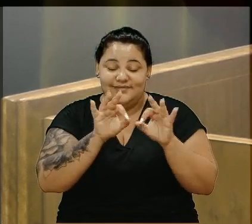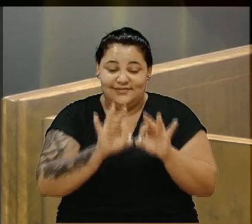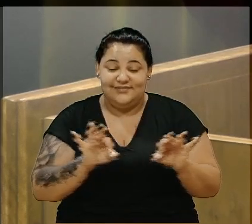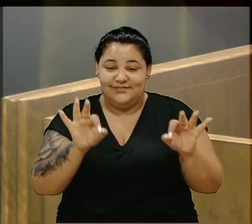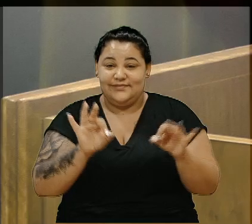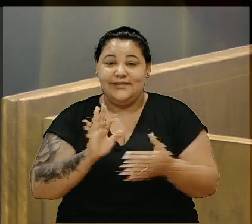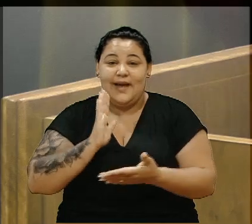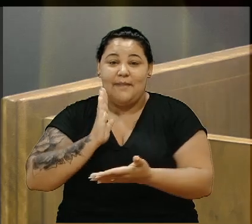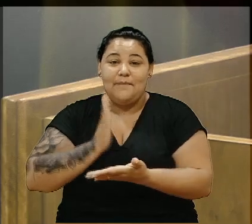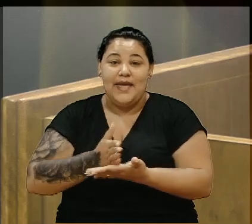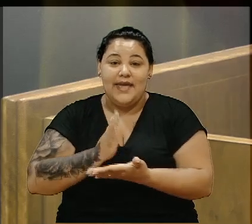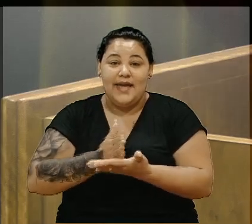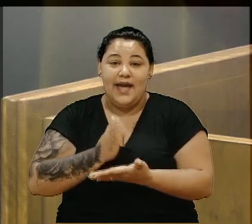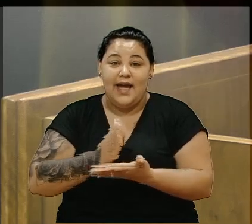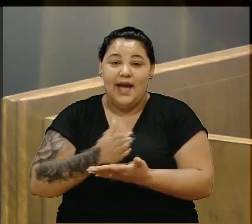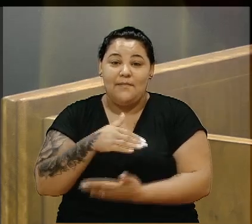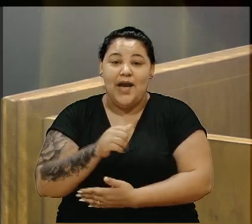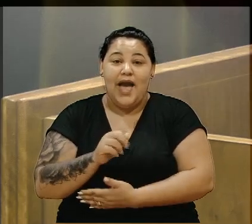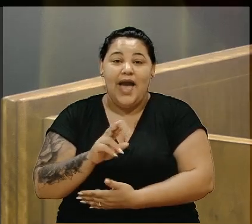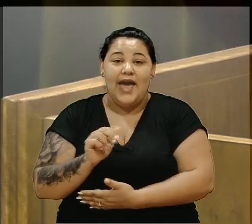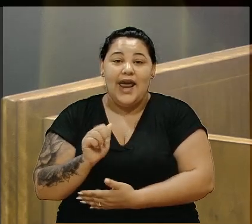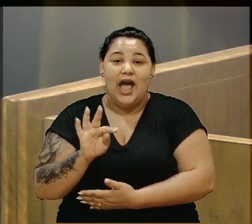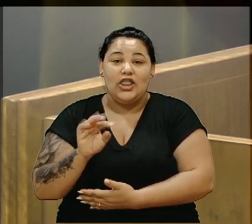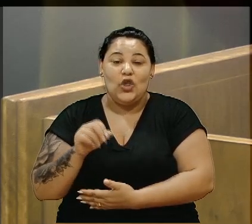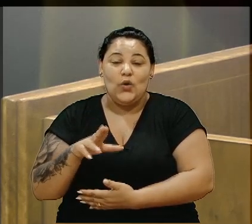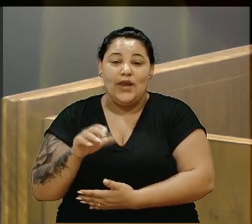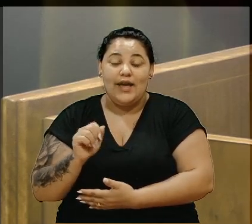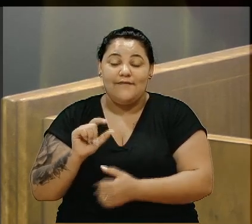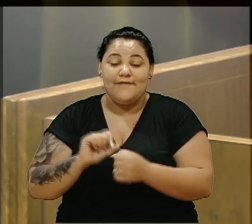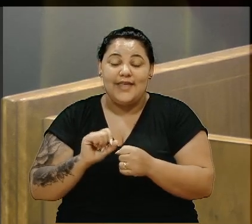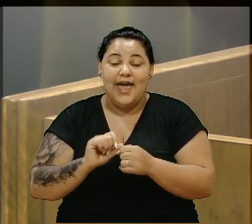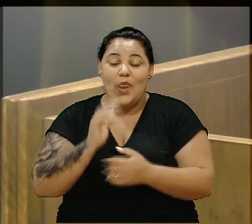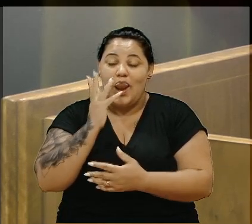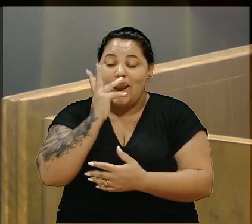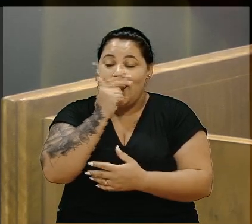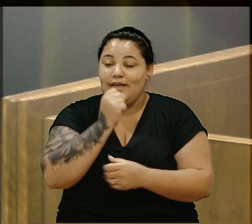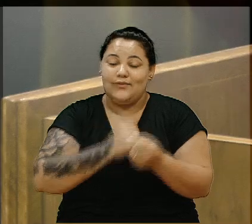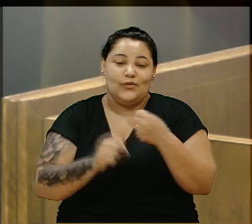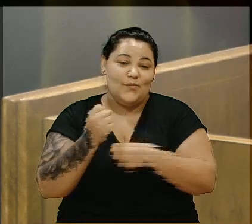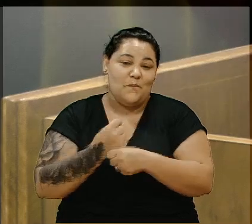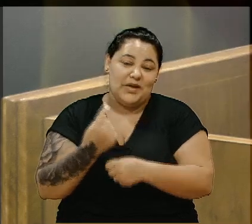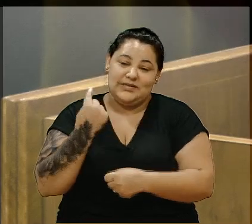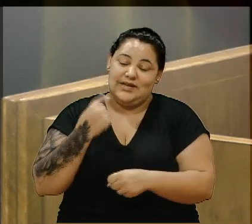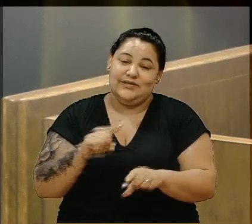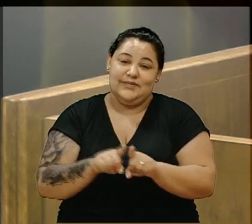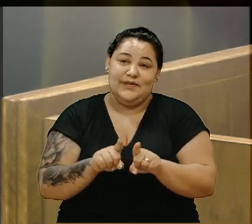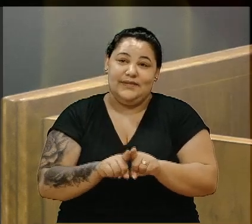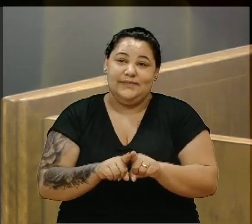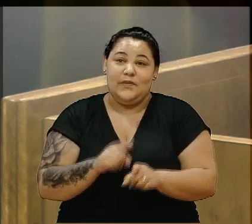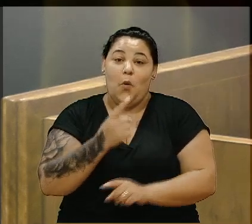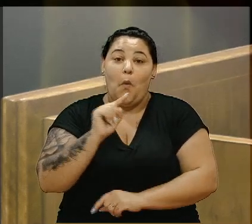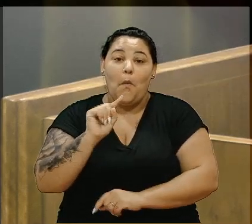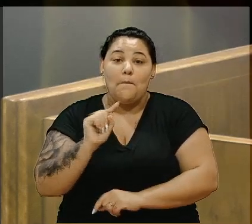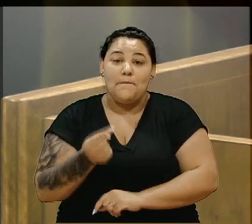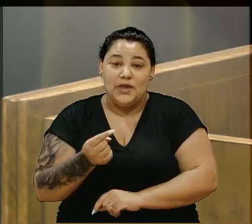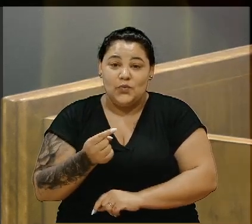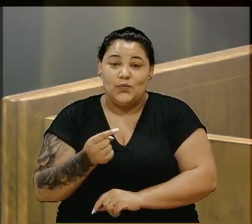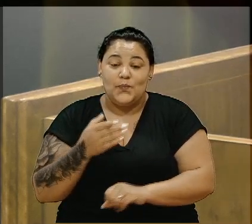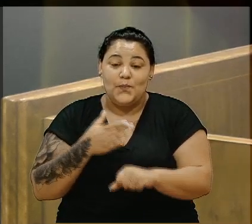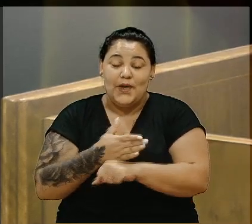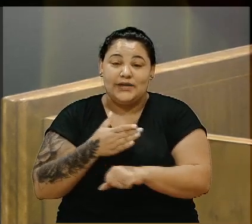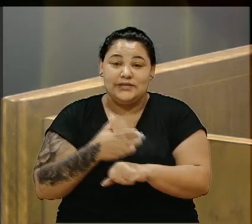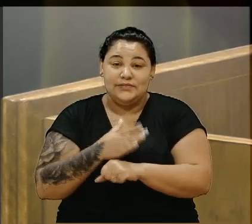que foi realizada lindamente no ano passado, com 1.000 participantes a mais do que o